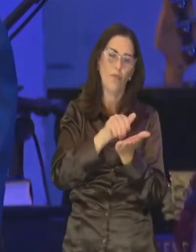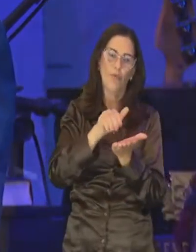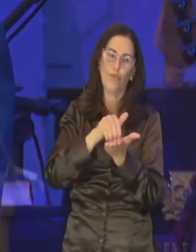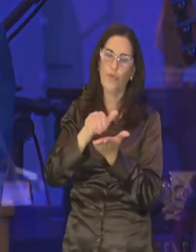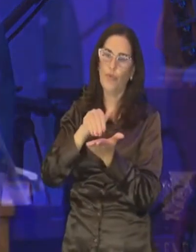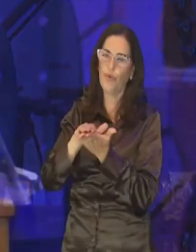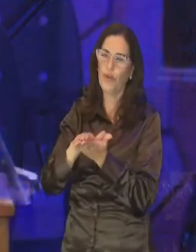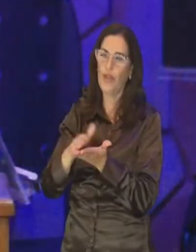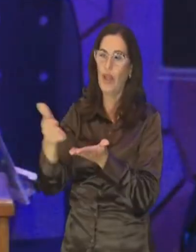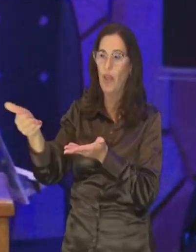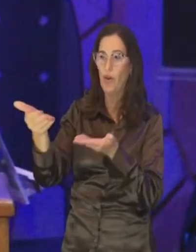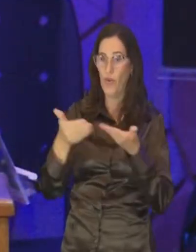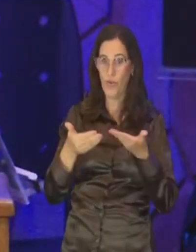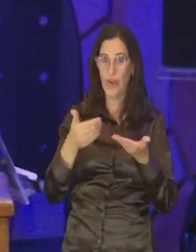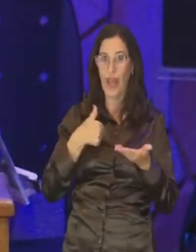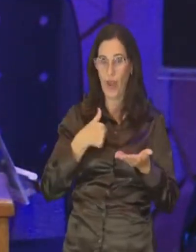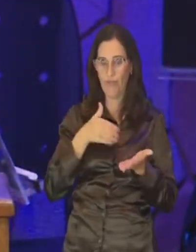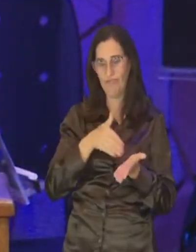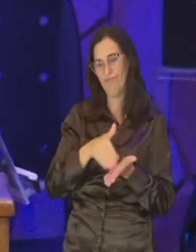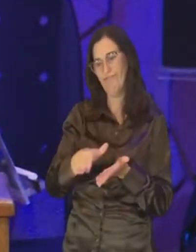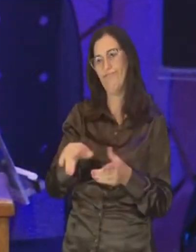eu fui convidado a me retirar.